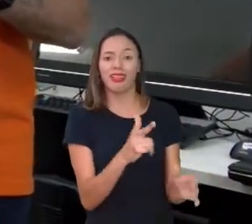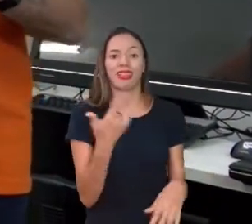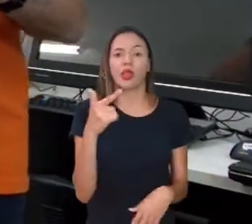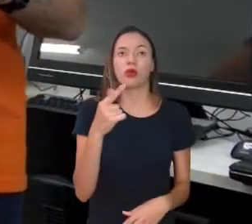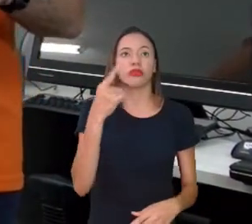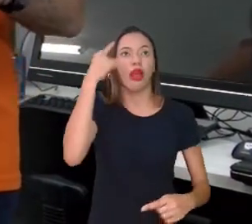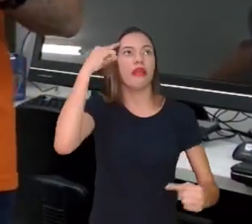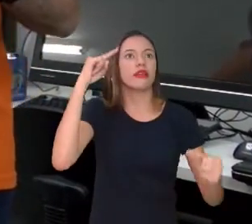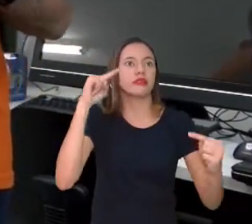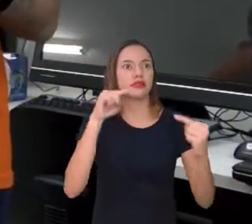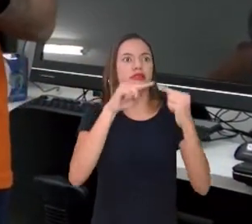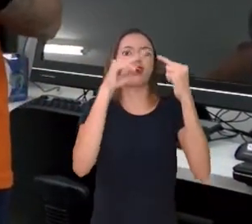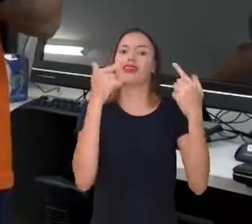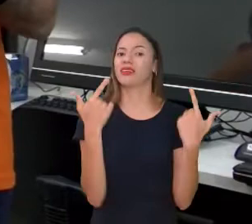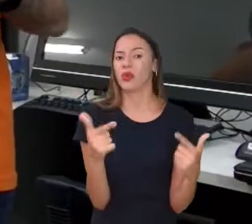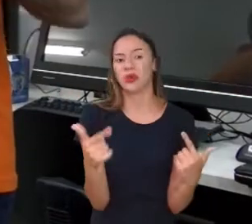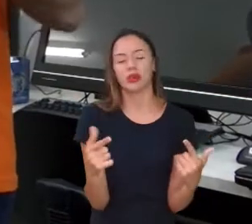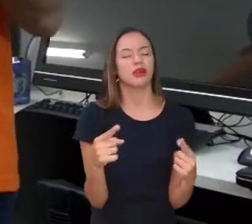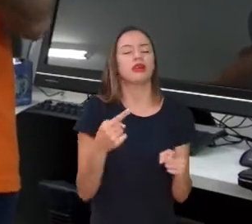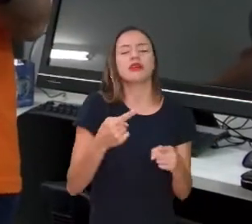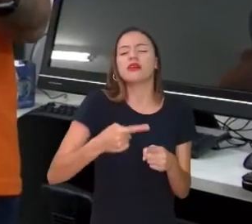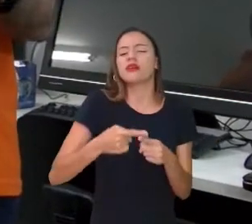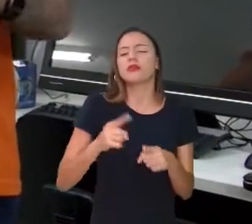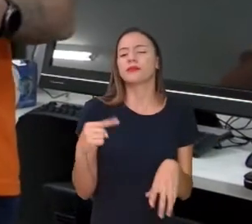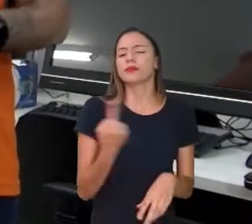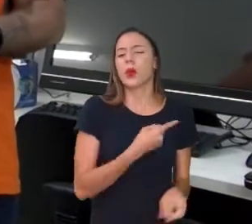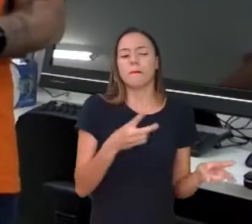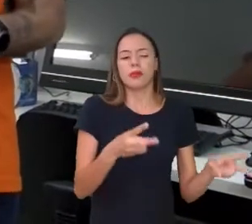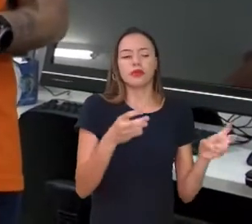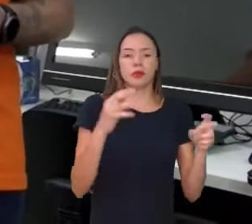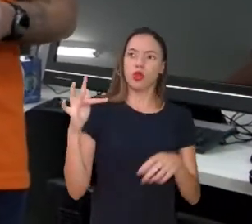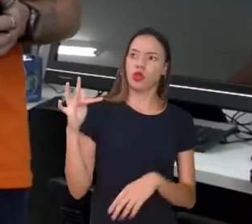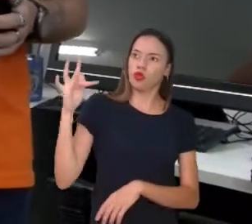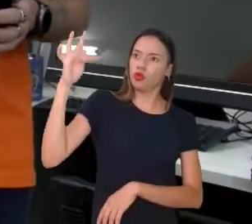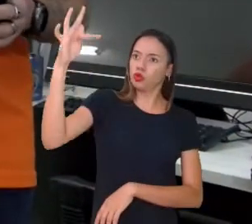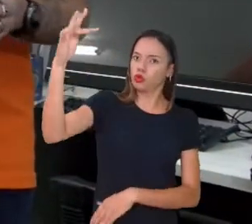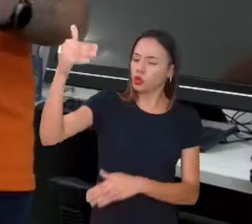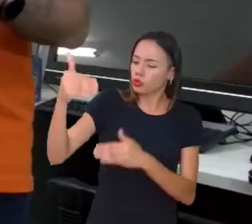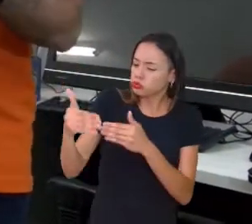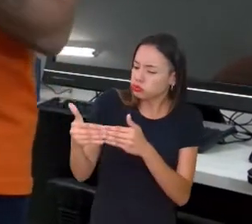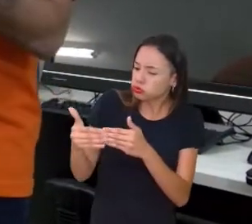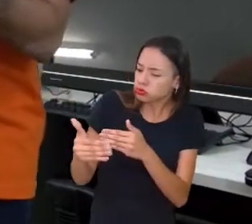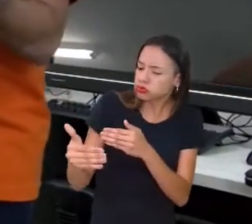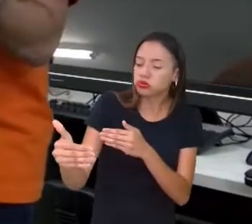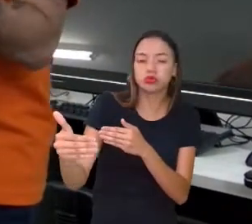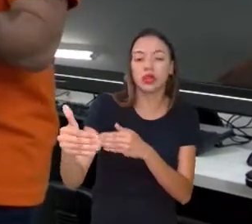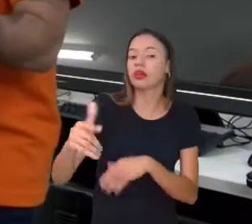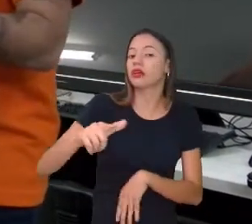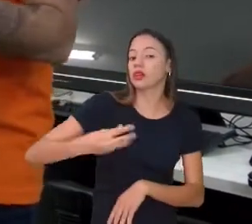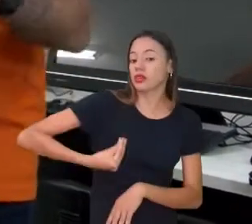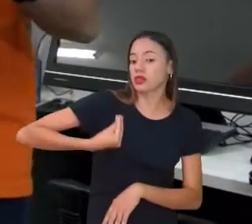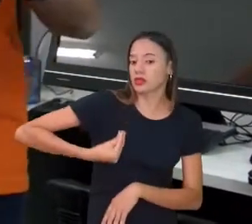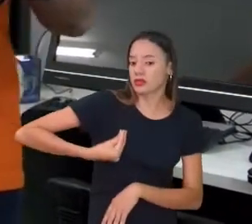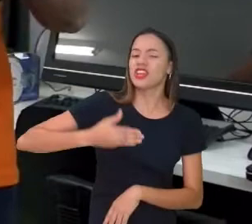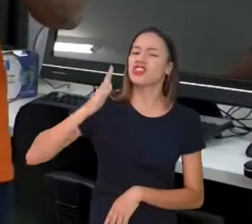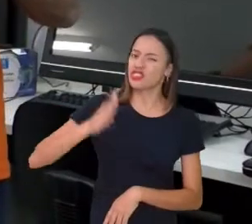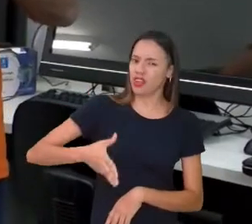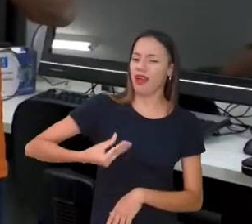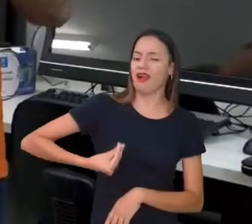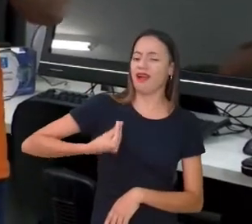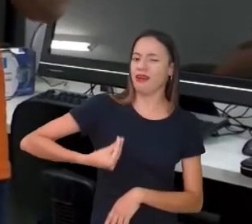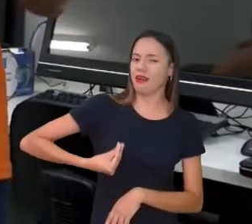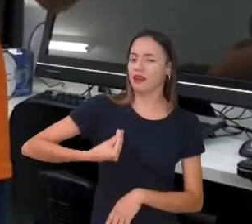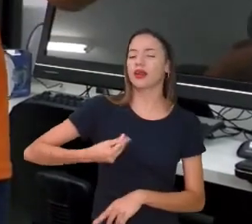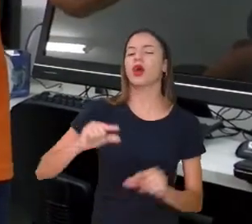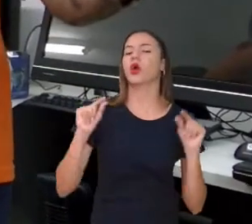disse, né? Porque a gente vai perceber que num futuro bem próximo vão existir, na verdade já existe, mas vai existir de uma